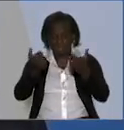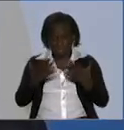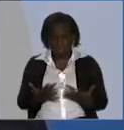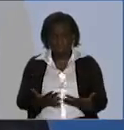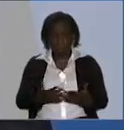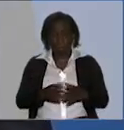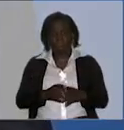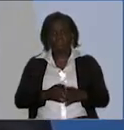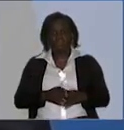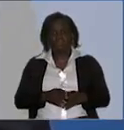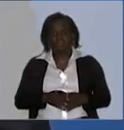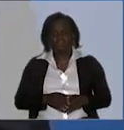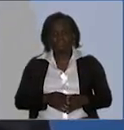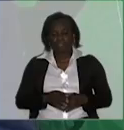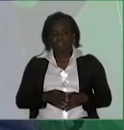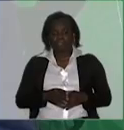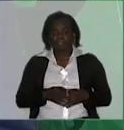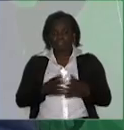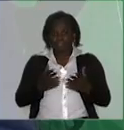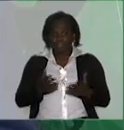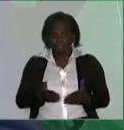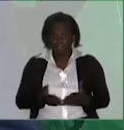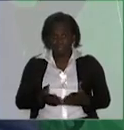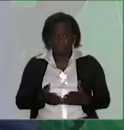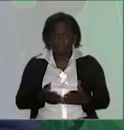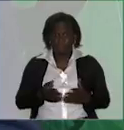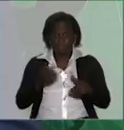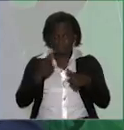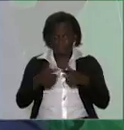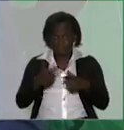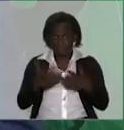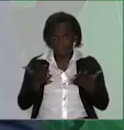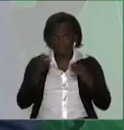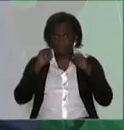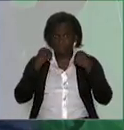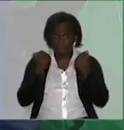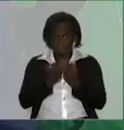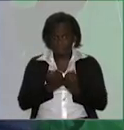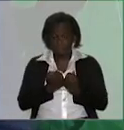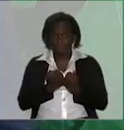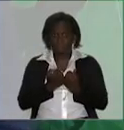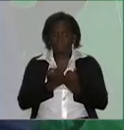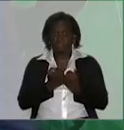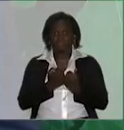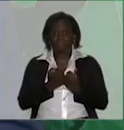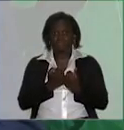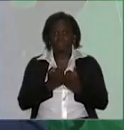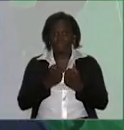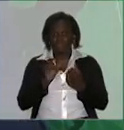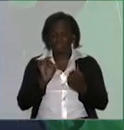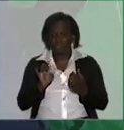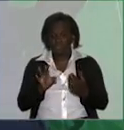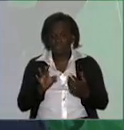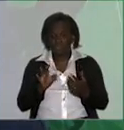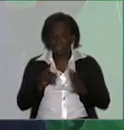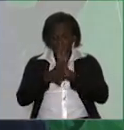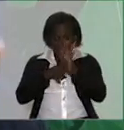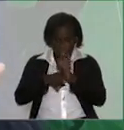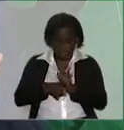falasse sobre esse tema, por favor. Olha, essa questão hoje do Maracanã não é uma questão